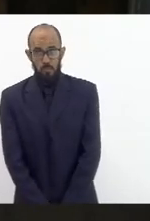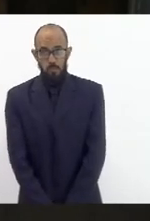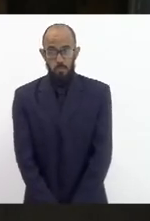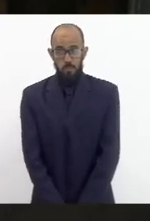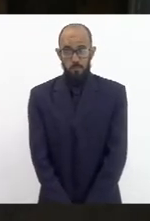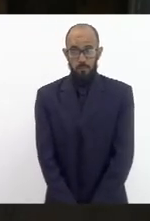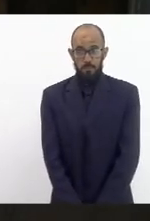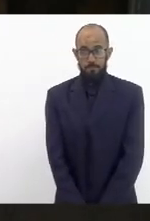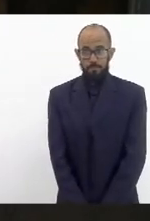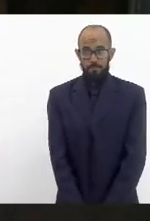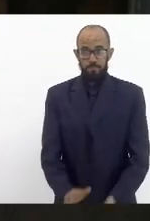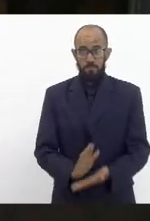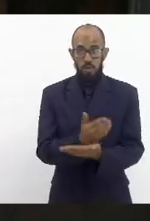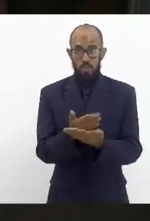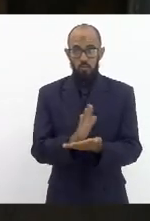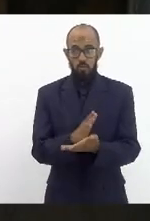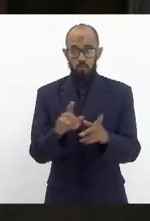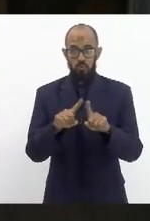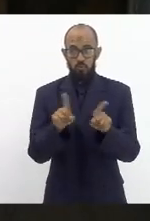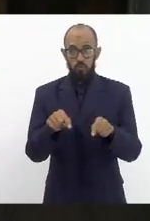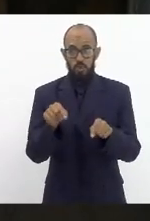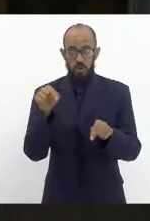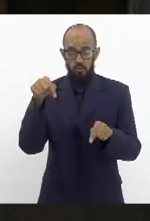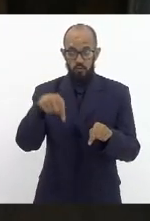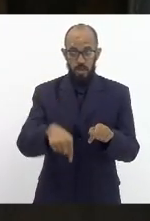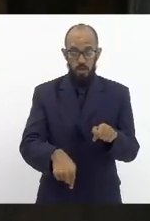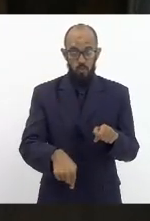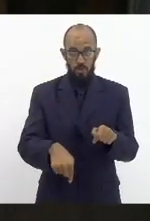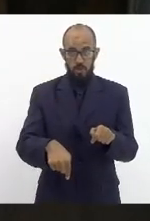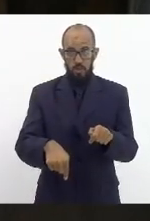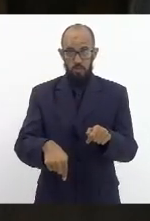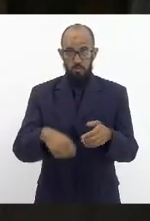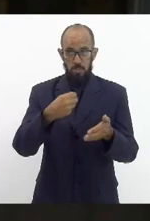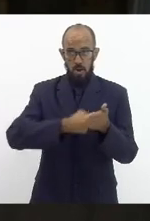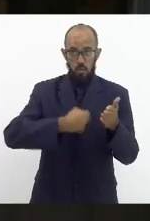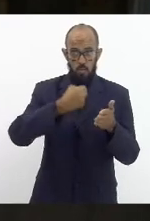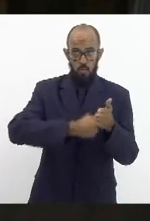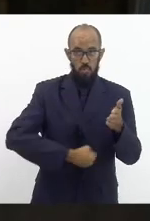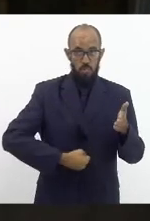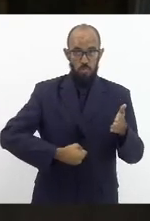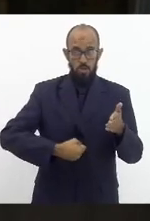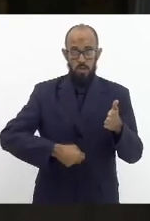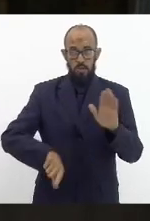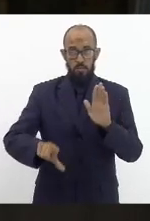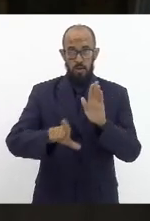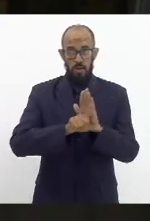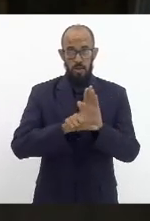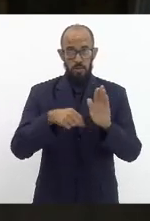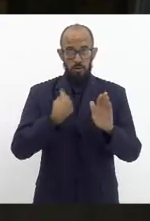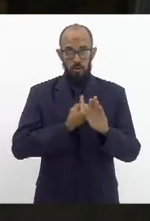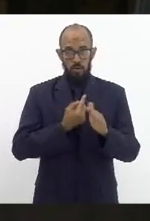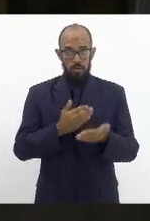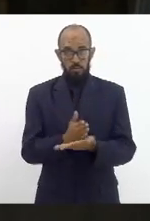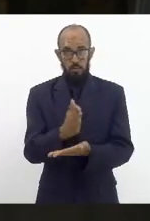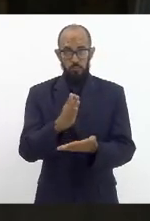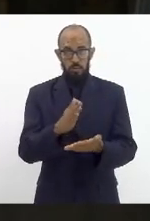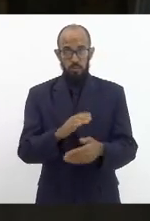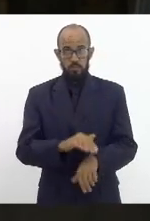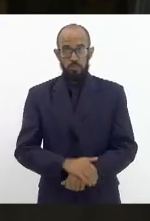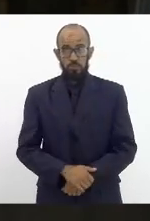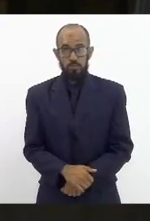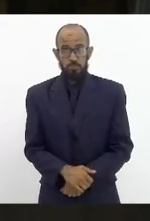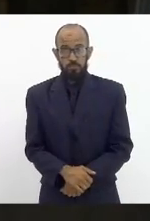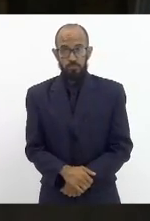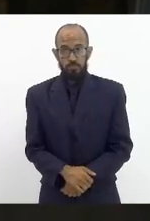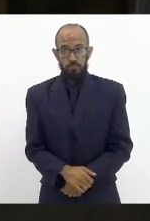Alguns servidores que vieram aqui defender os seus pleitos na lei que nós aprovamos, estavam